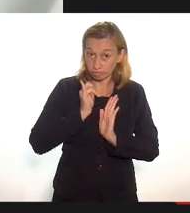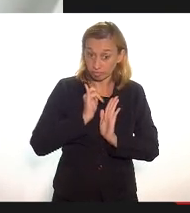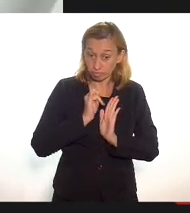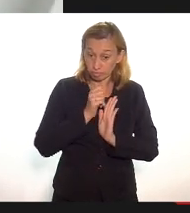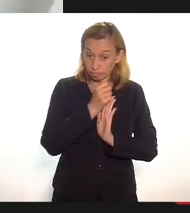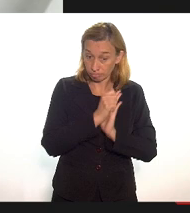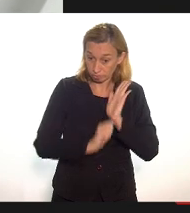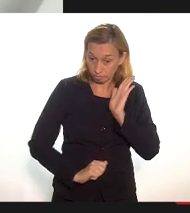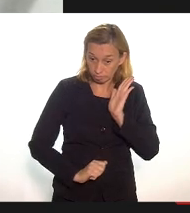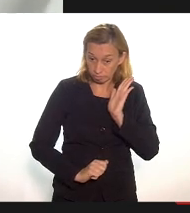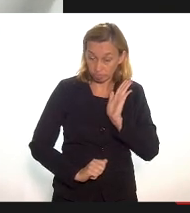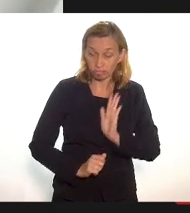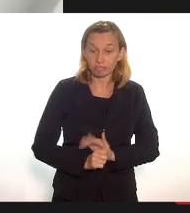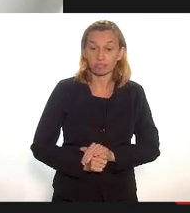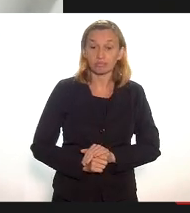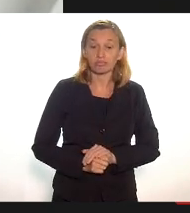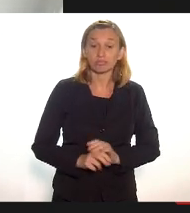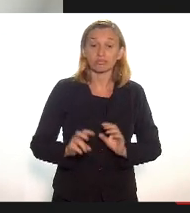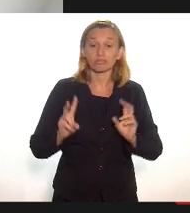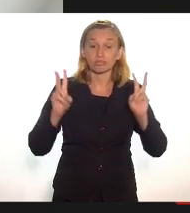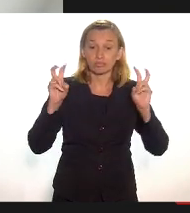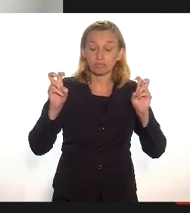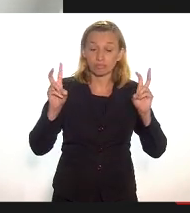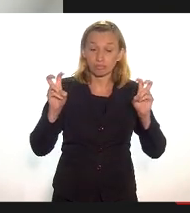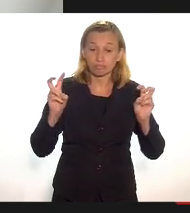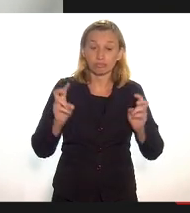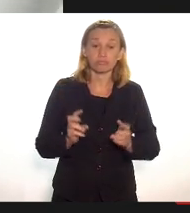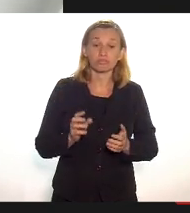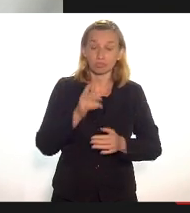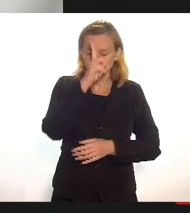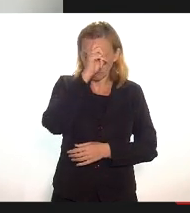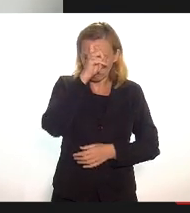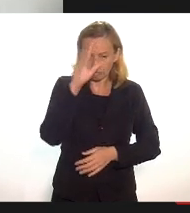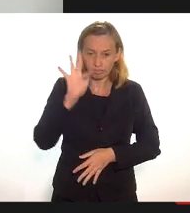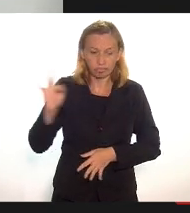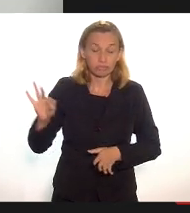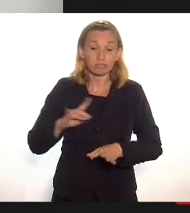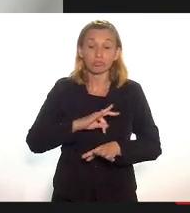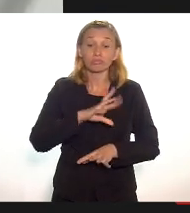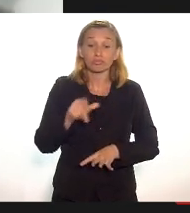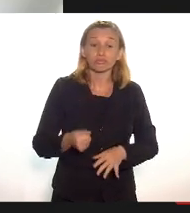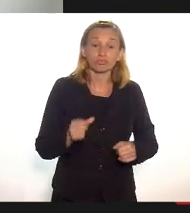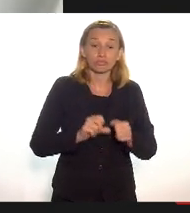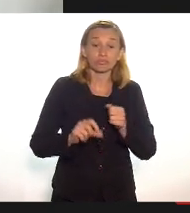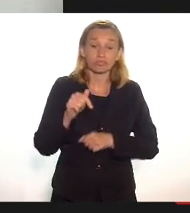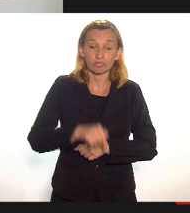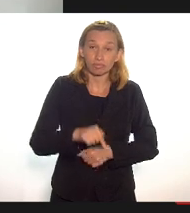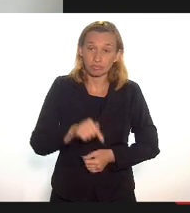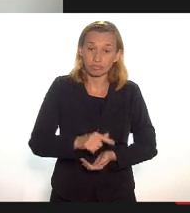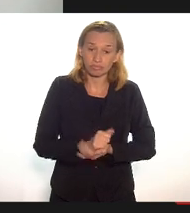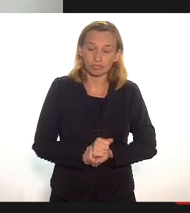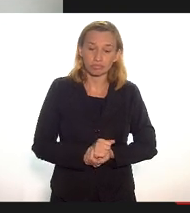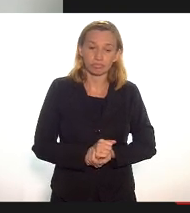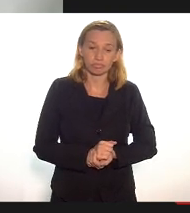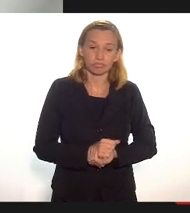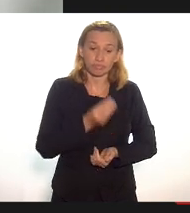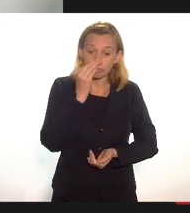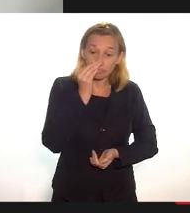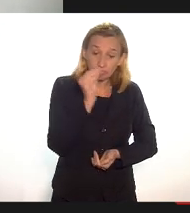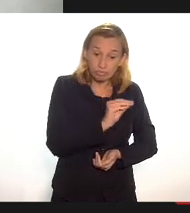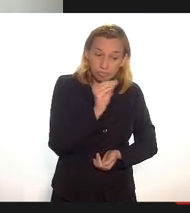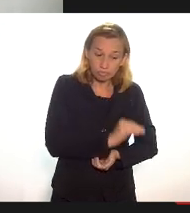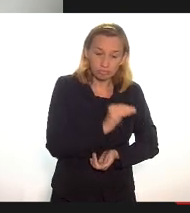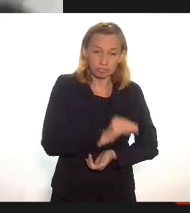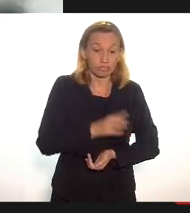um relatório da situação dos hospitais federais, tudo que foi feito aqui, virando as costas para o